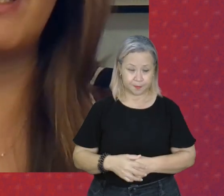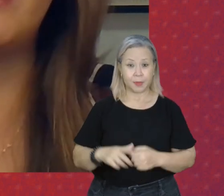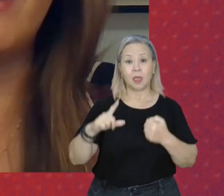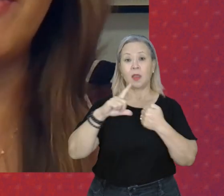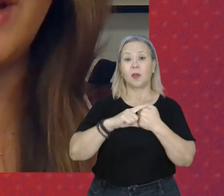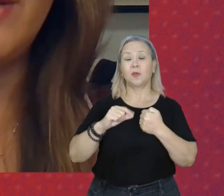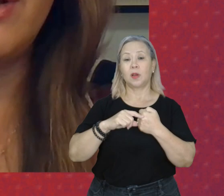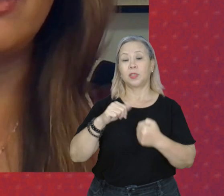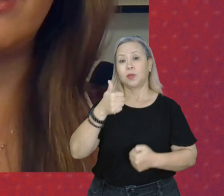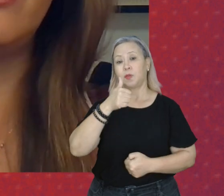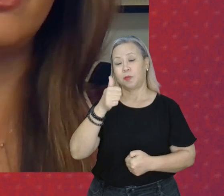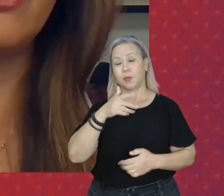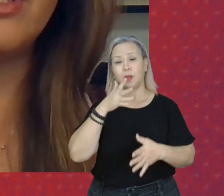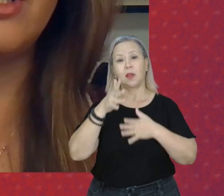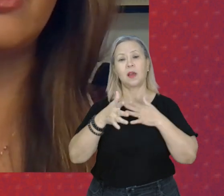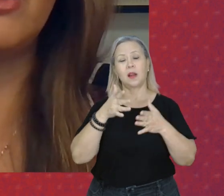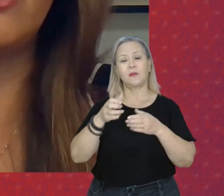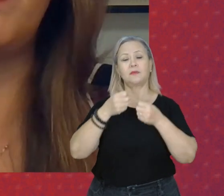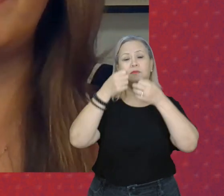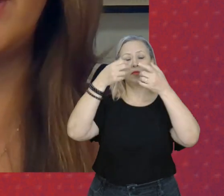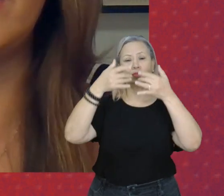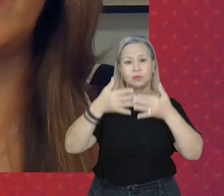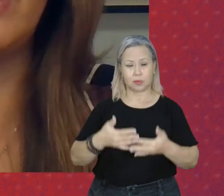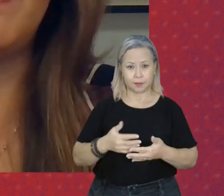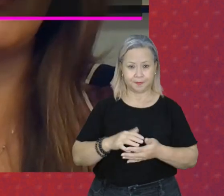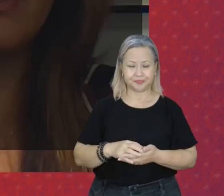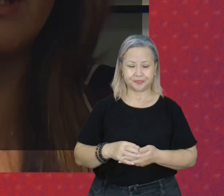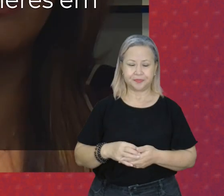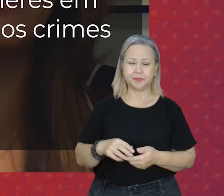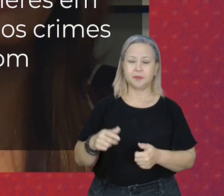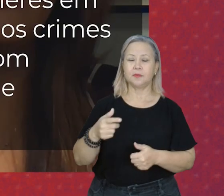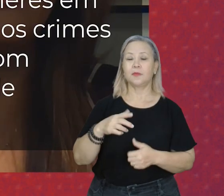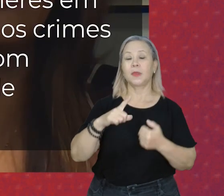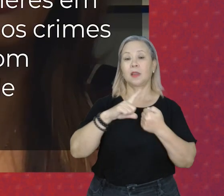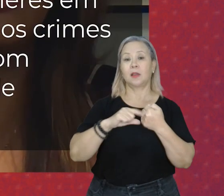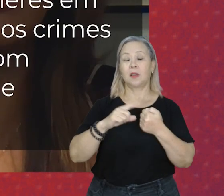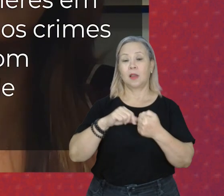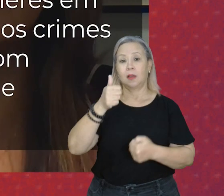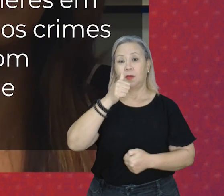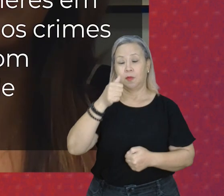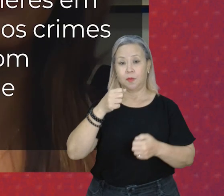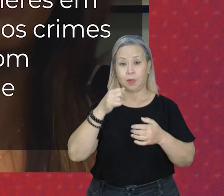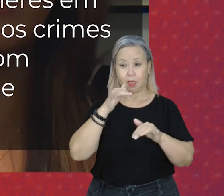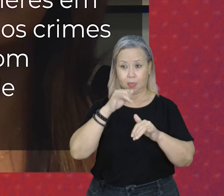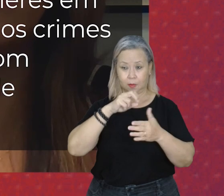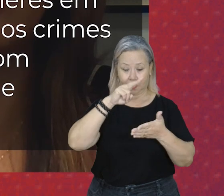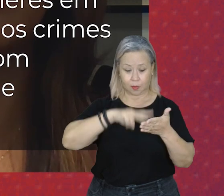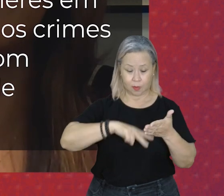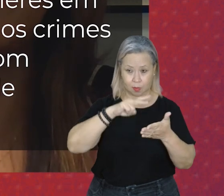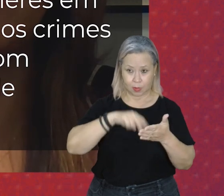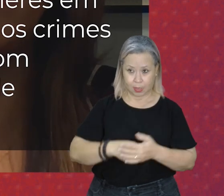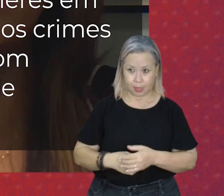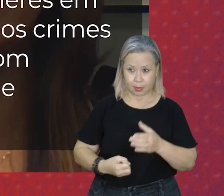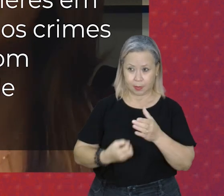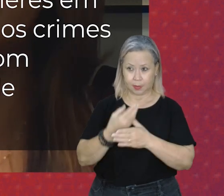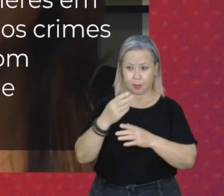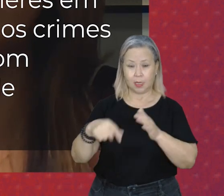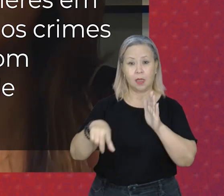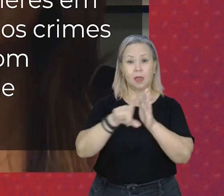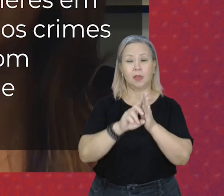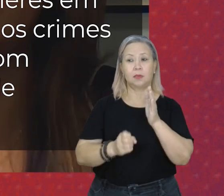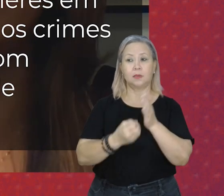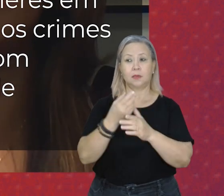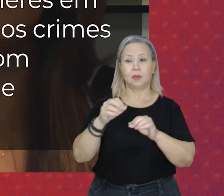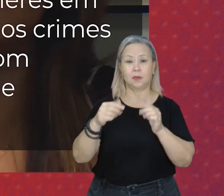ela diz para que ela veio, aqui diz o seguinte, no artigo 1º, eu vou ler para vocês, diz o seguinte, que esta lei estabelece normas para prevenir,